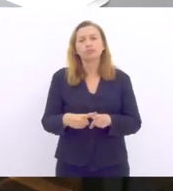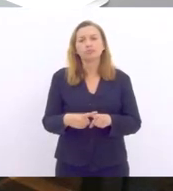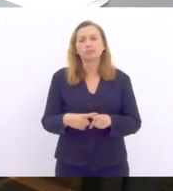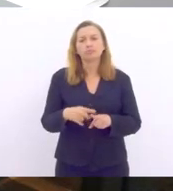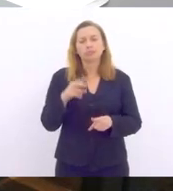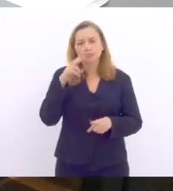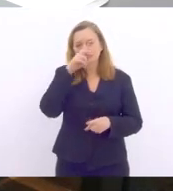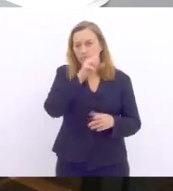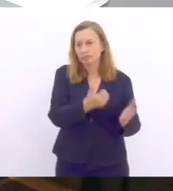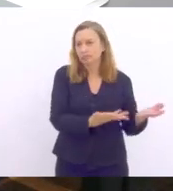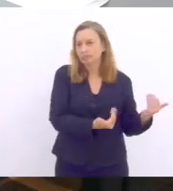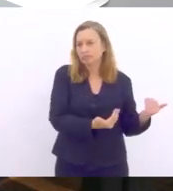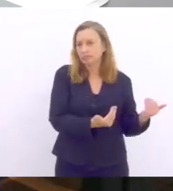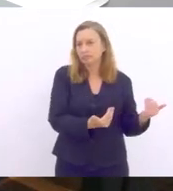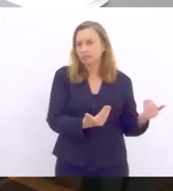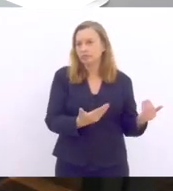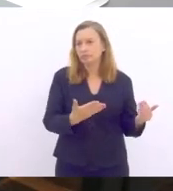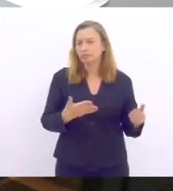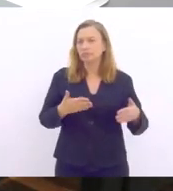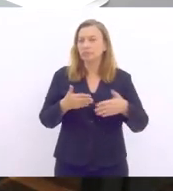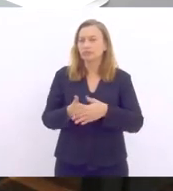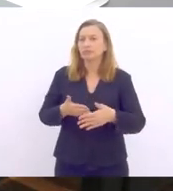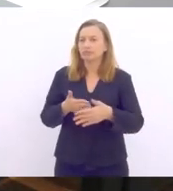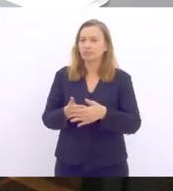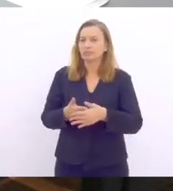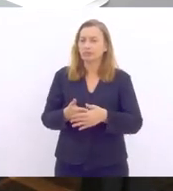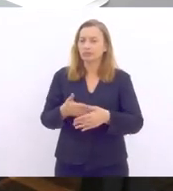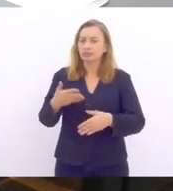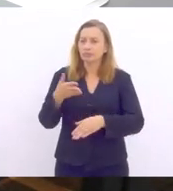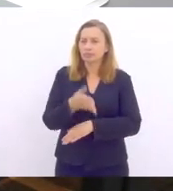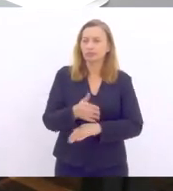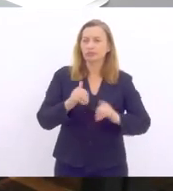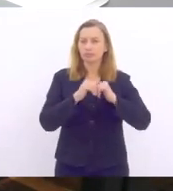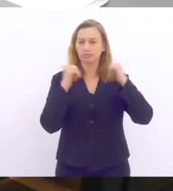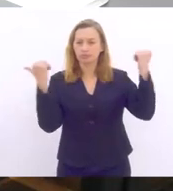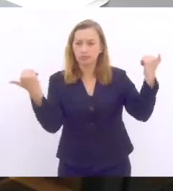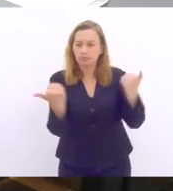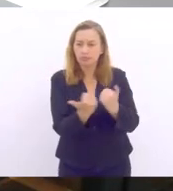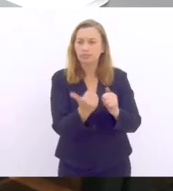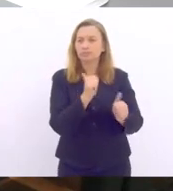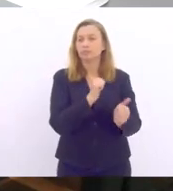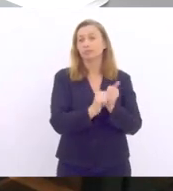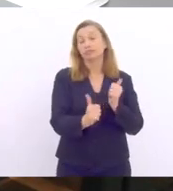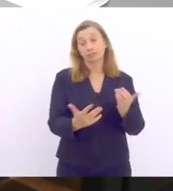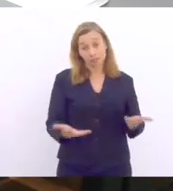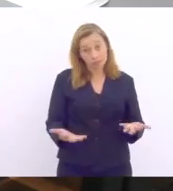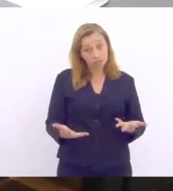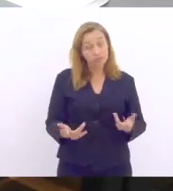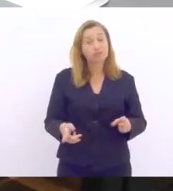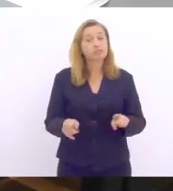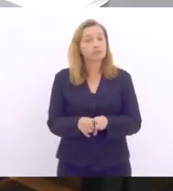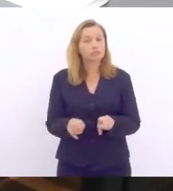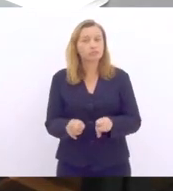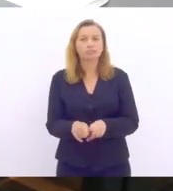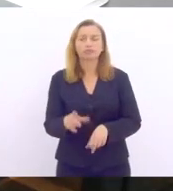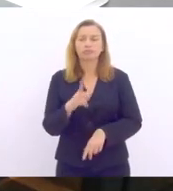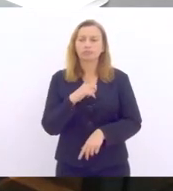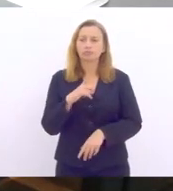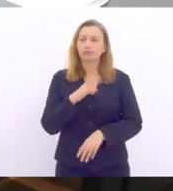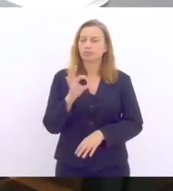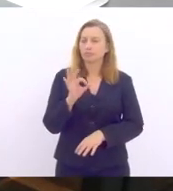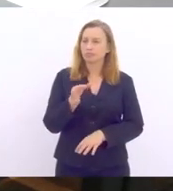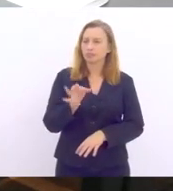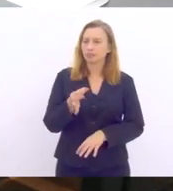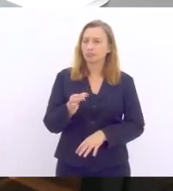continua sendo impedida de frequentar os estádios? E nós temos também, claro,